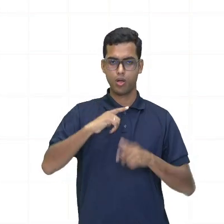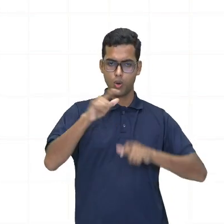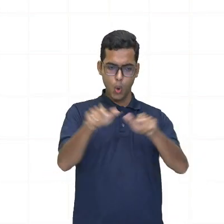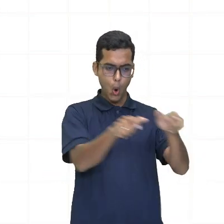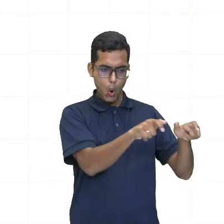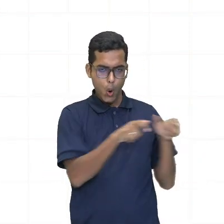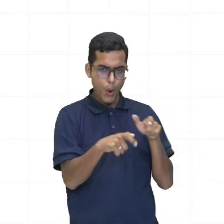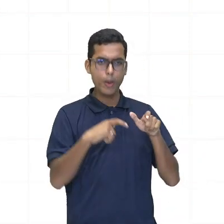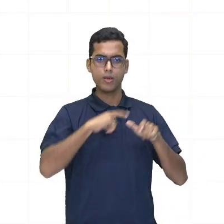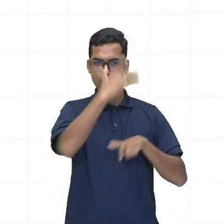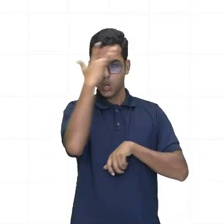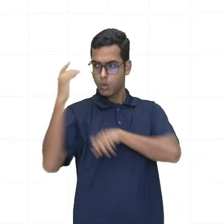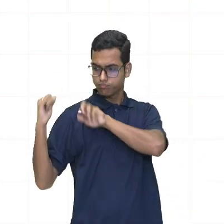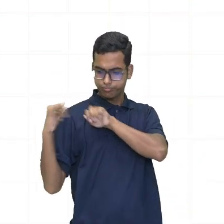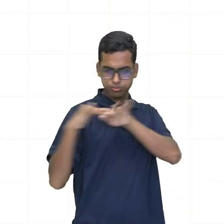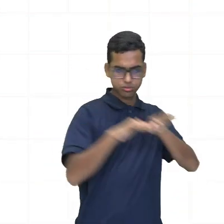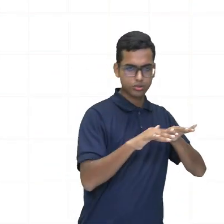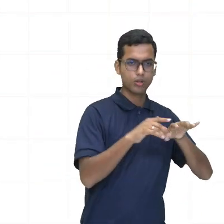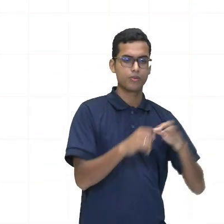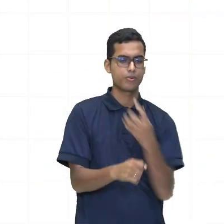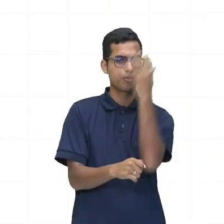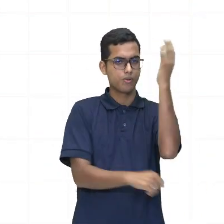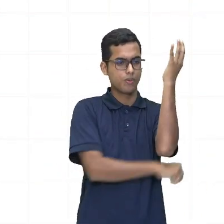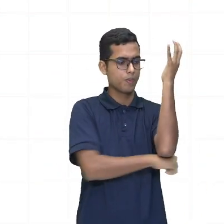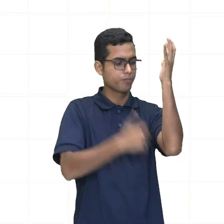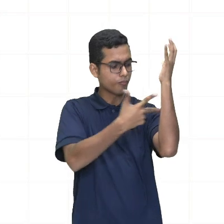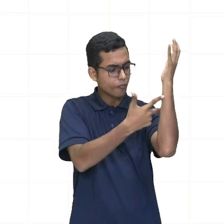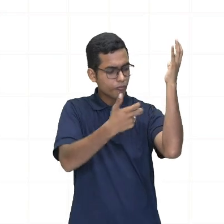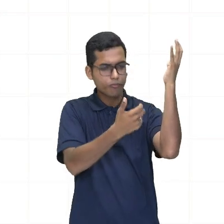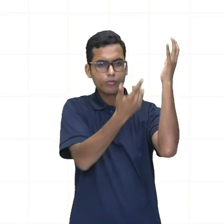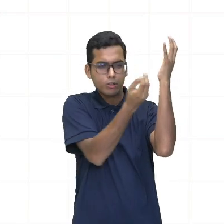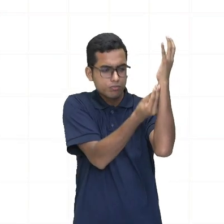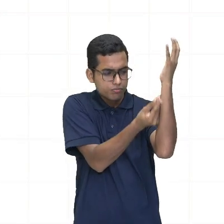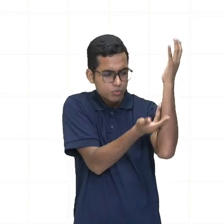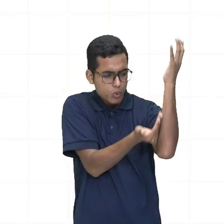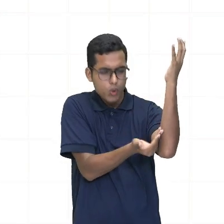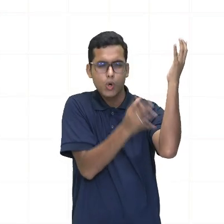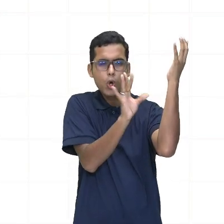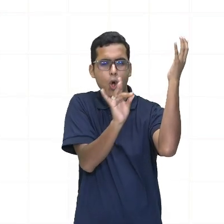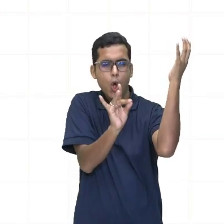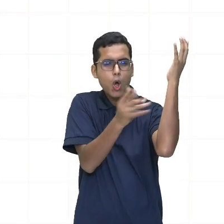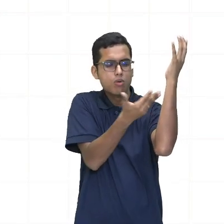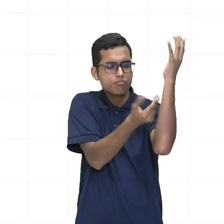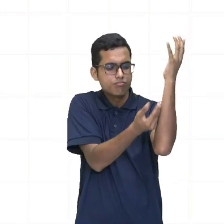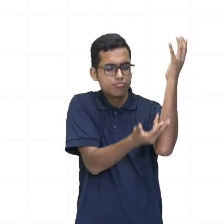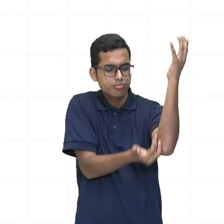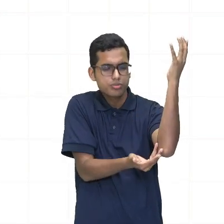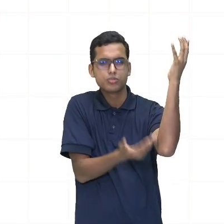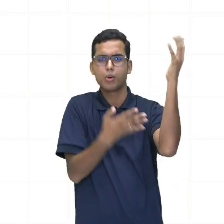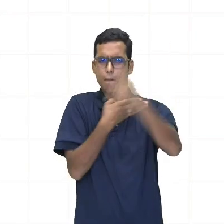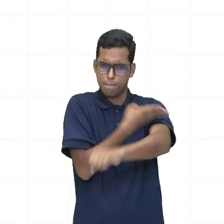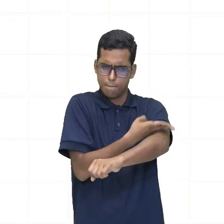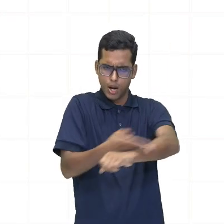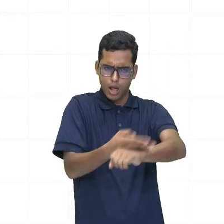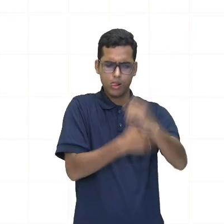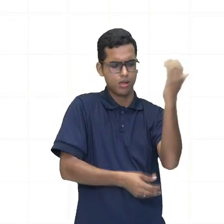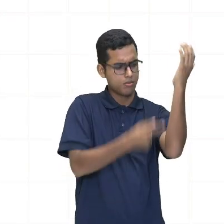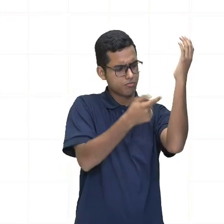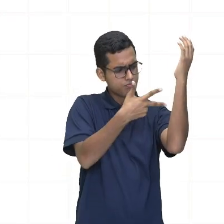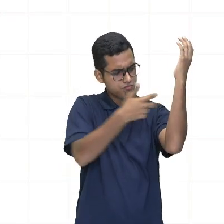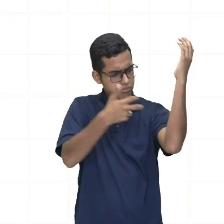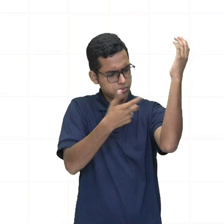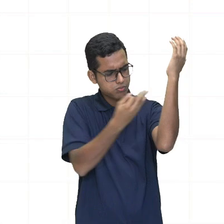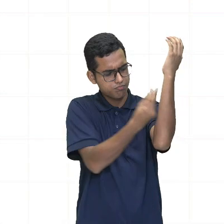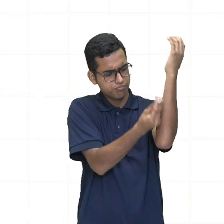estavam, eram locais em que se extraía o látex, que é um tipo de borracha que foi extraído, né, e foi